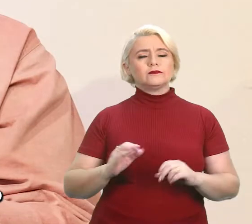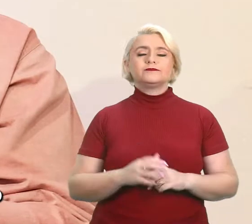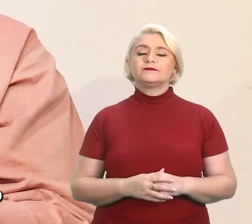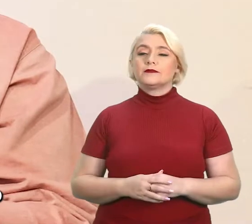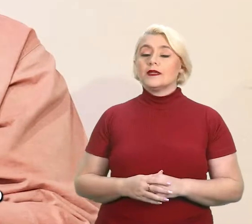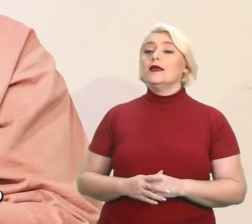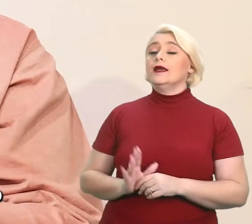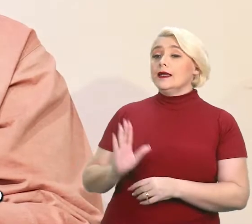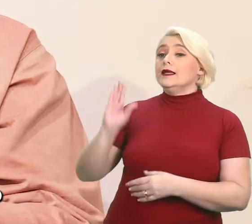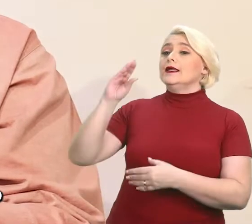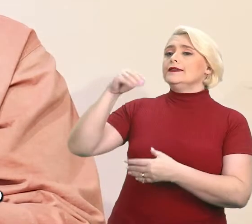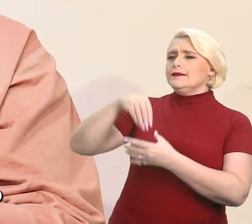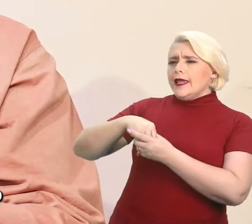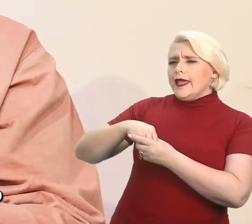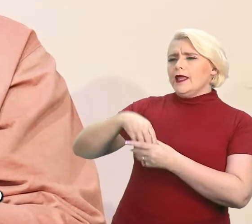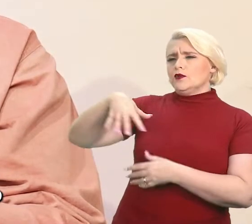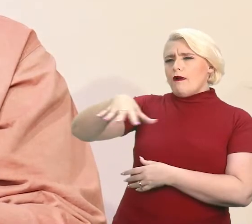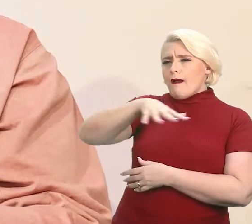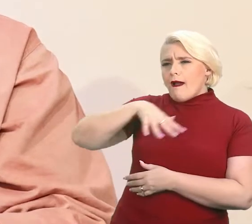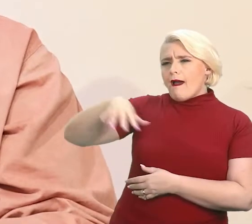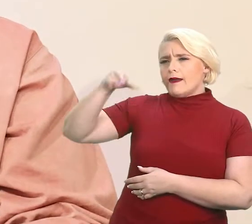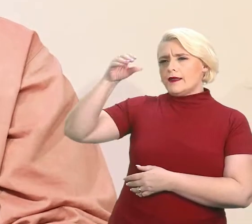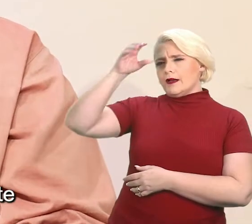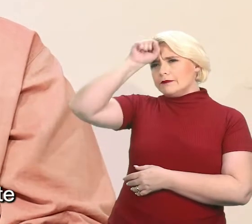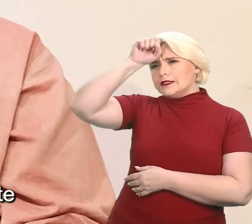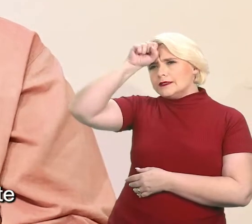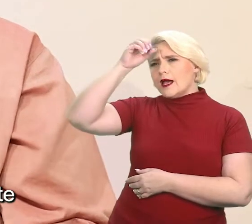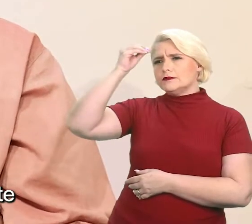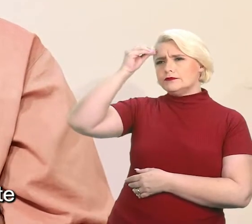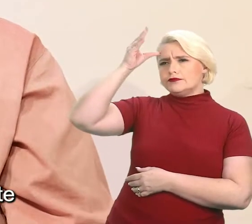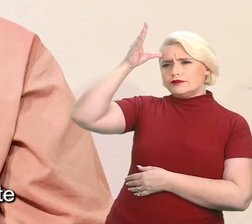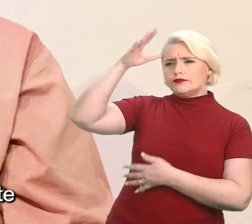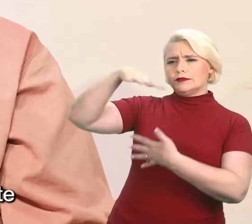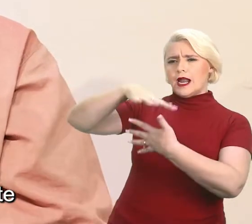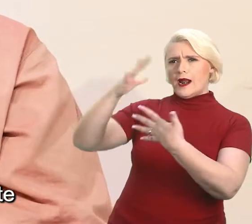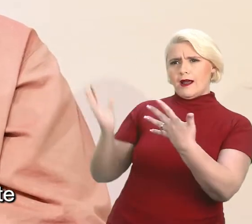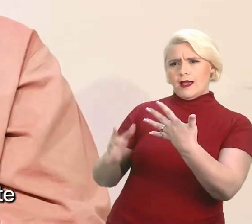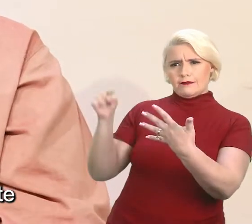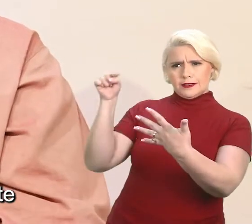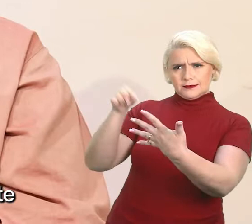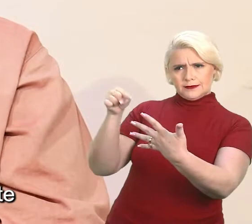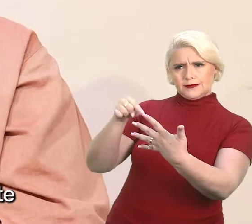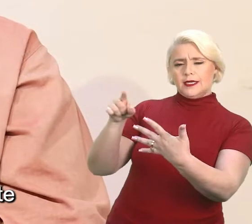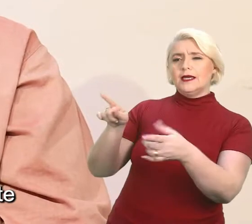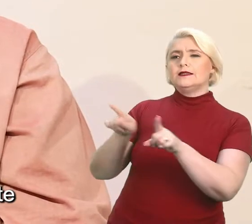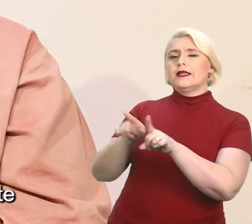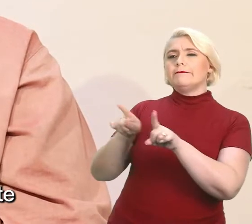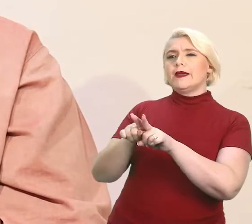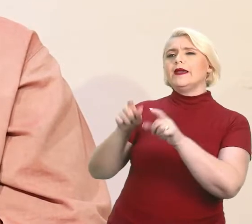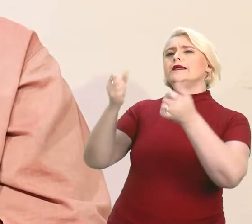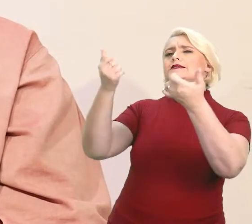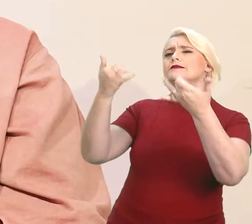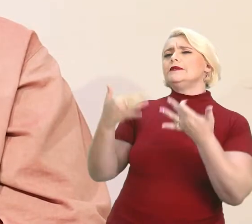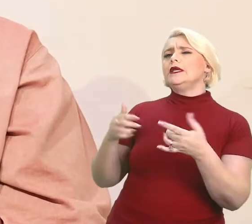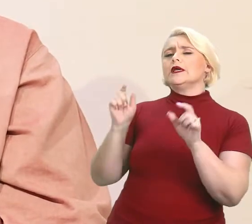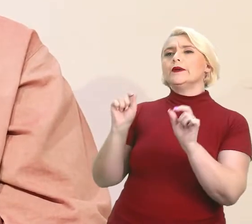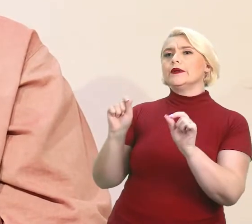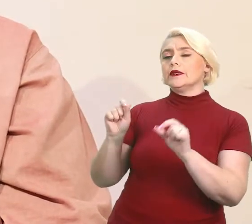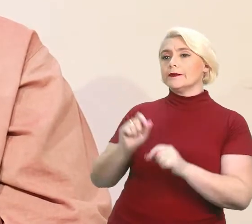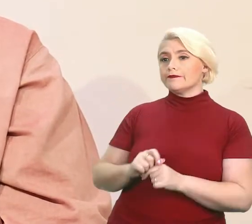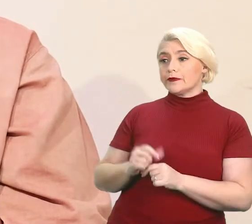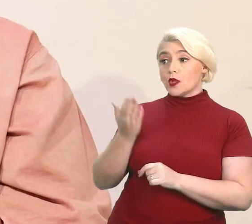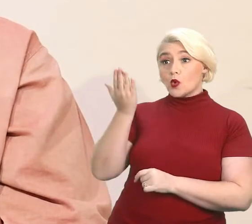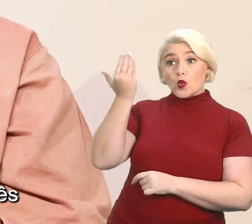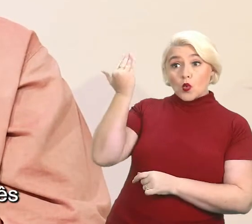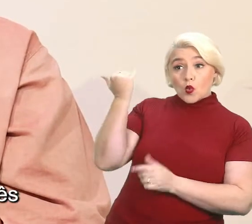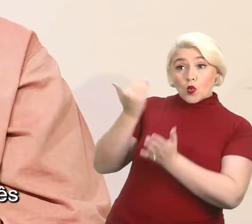dentro desse aprendizado, né, da língua de sinais, nos conte o seguinte, no